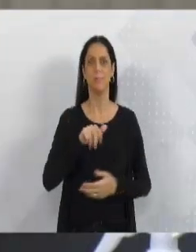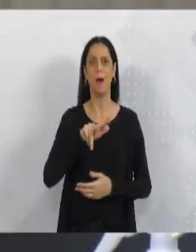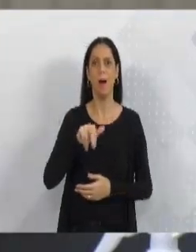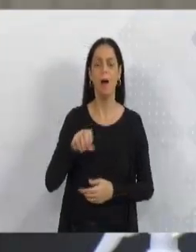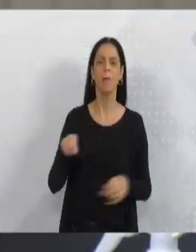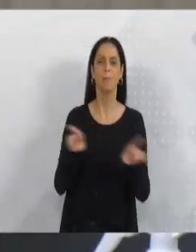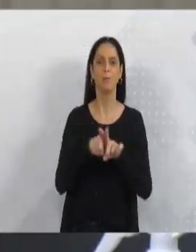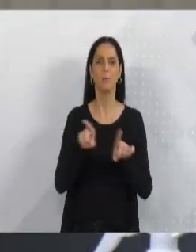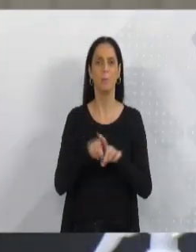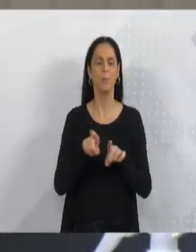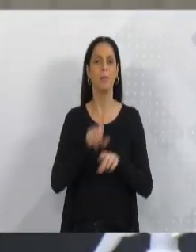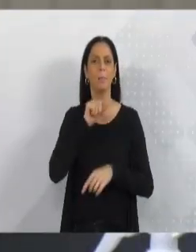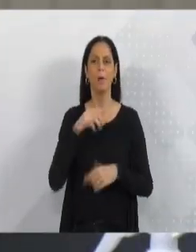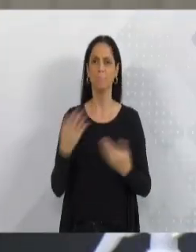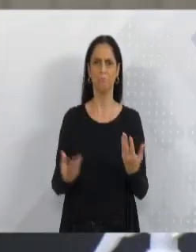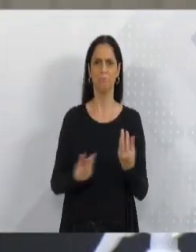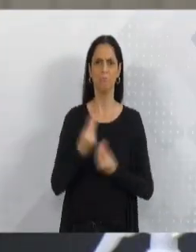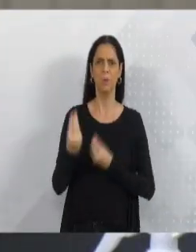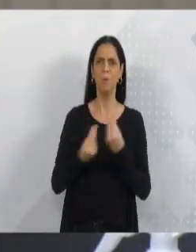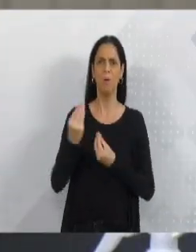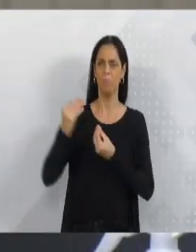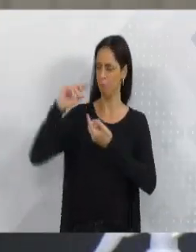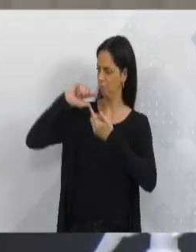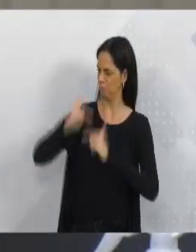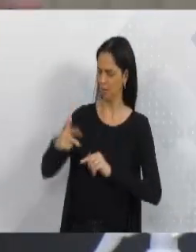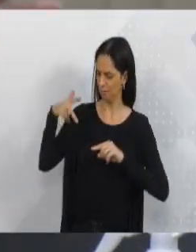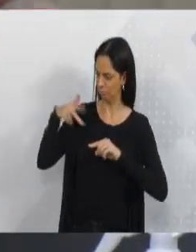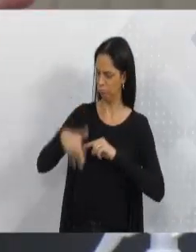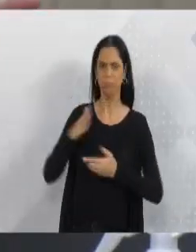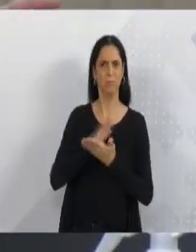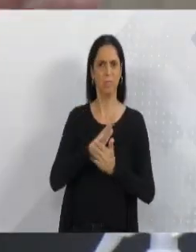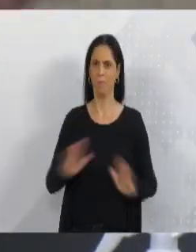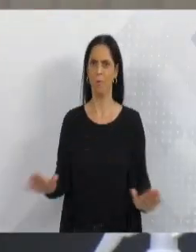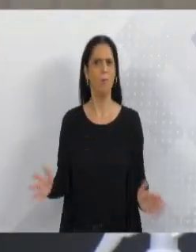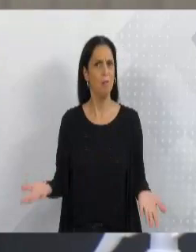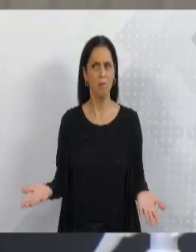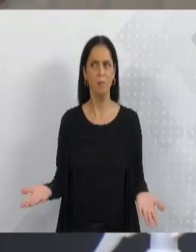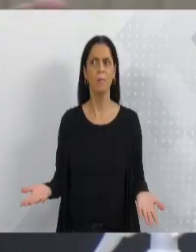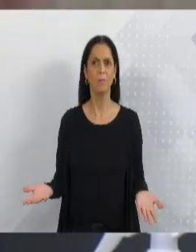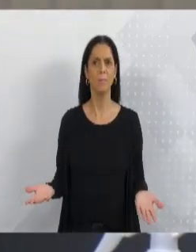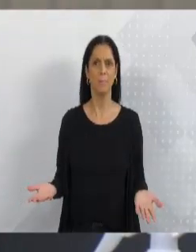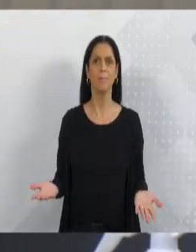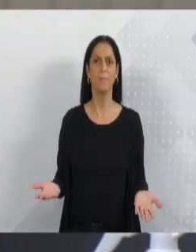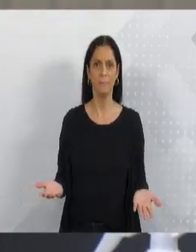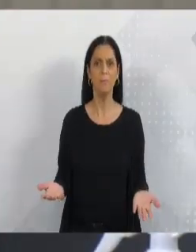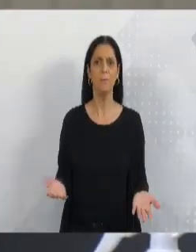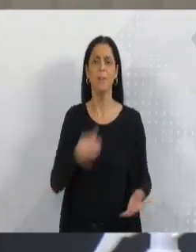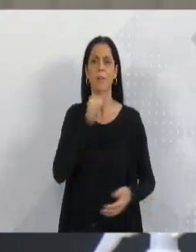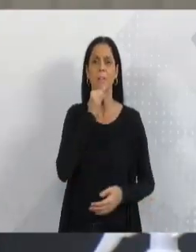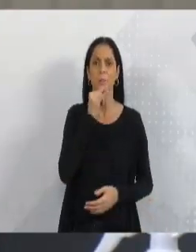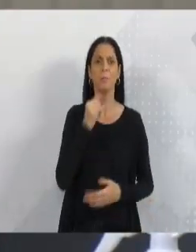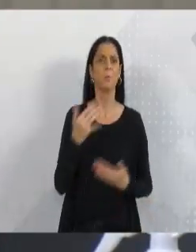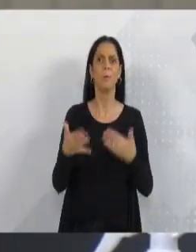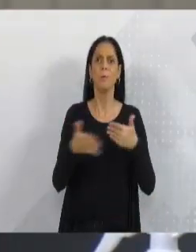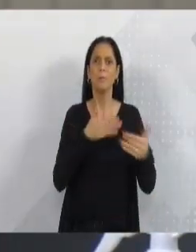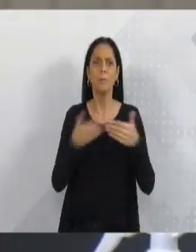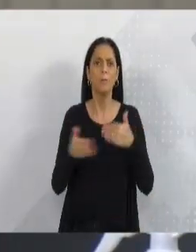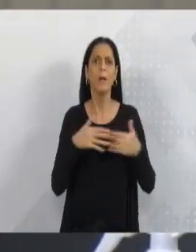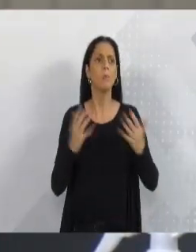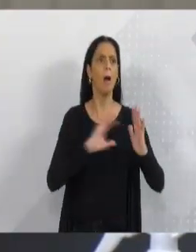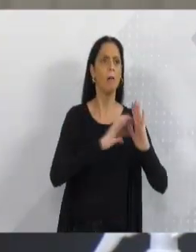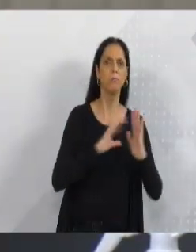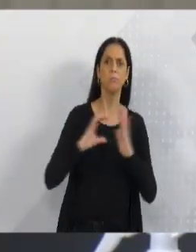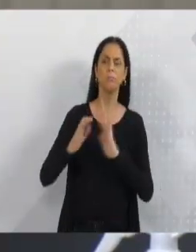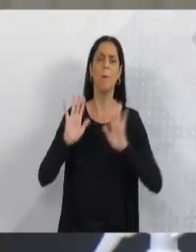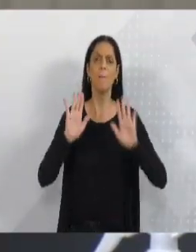com as tradições. O que é isso? Parece que, independente, presidente X ou Y, nós temos que pensar na